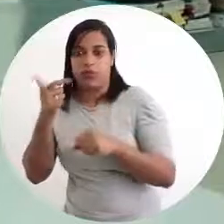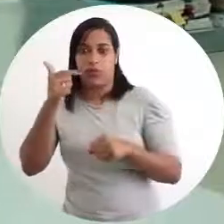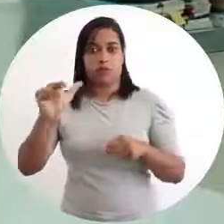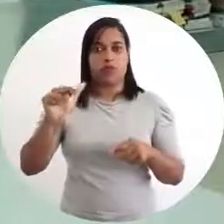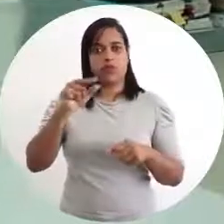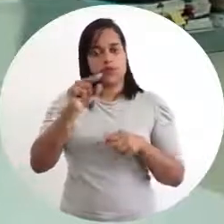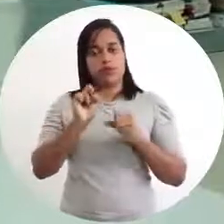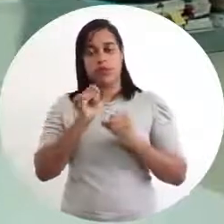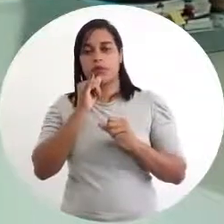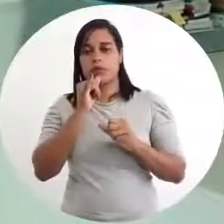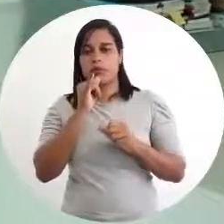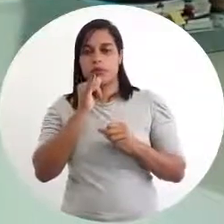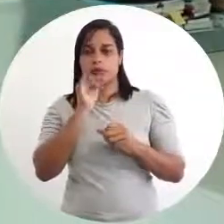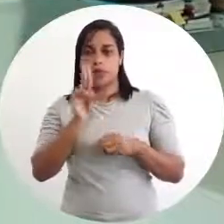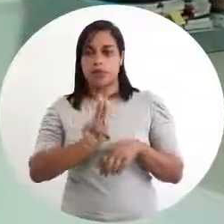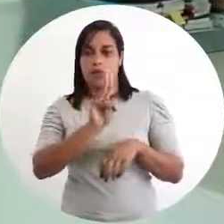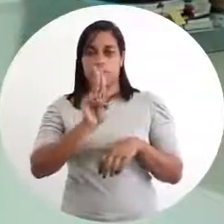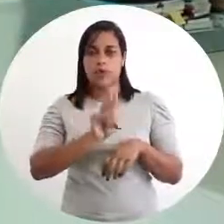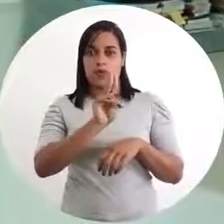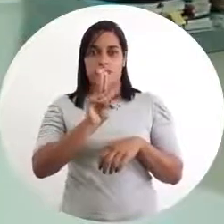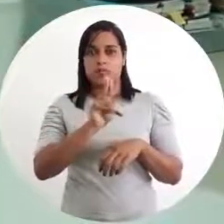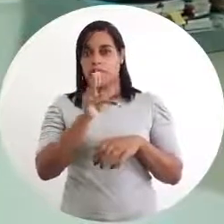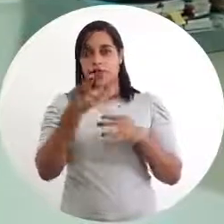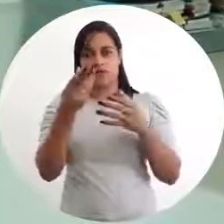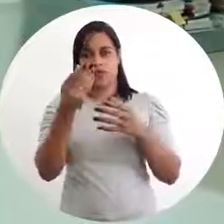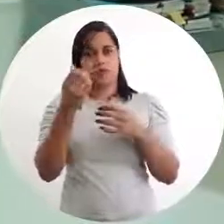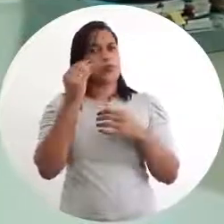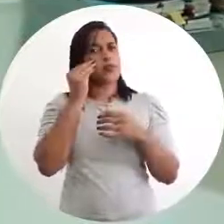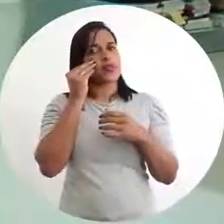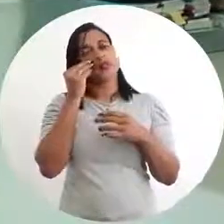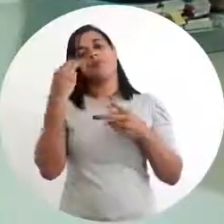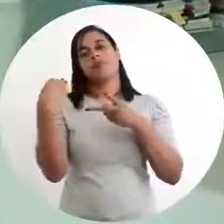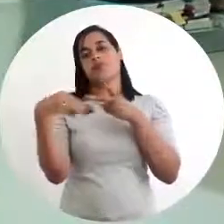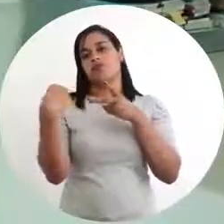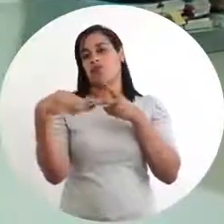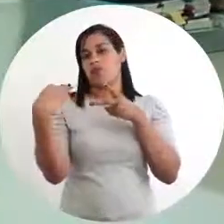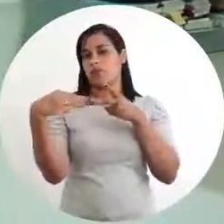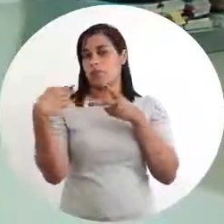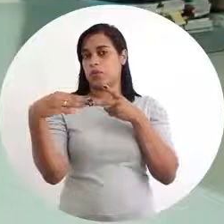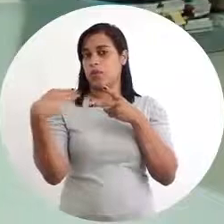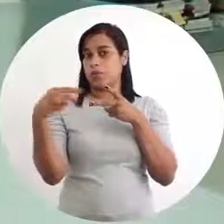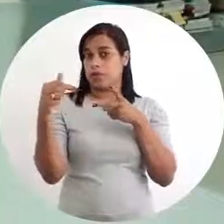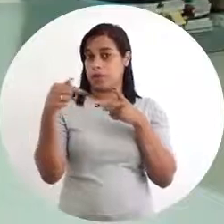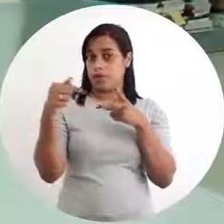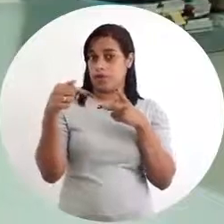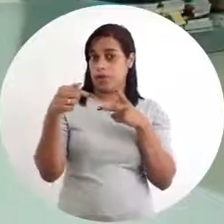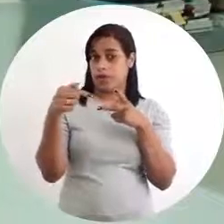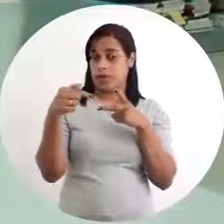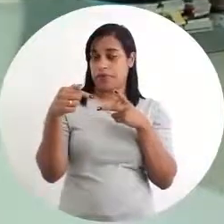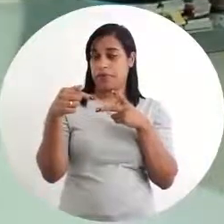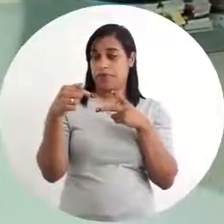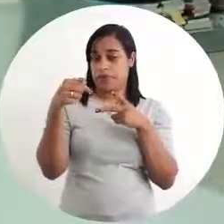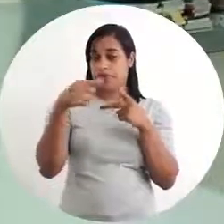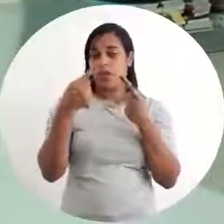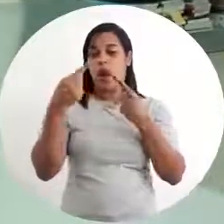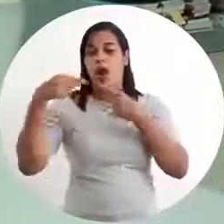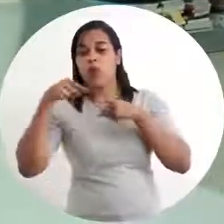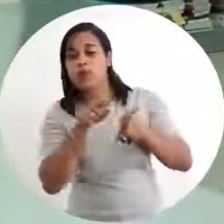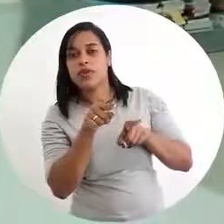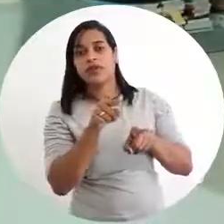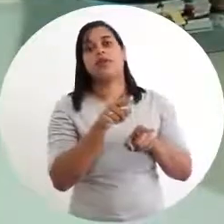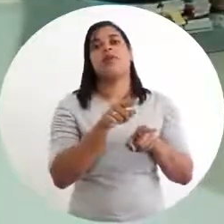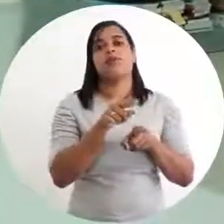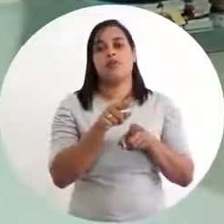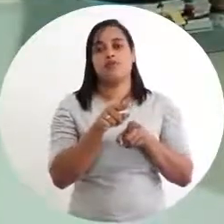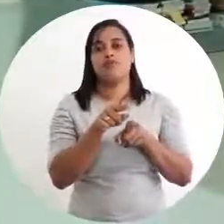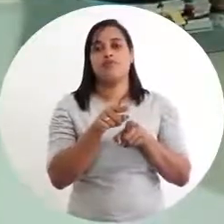você pode, por exemplo, utilizar, no caso mais especificamente, o Ministério Público, que é o órgão de acusação nesse caso